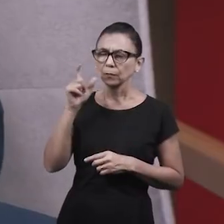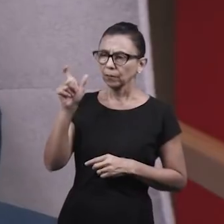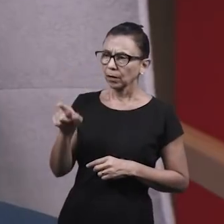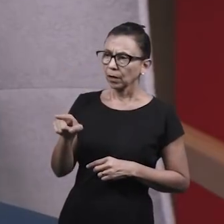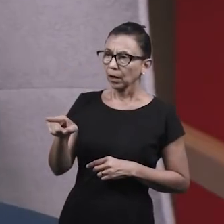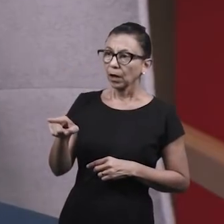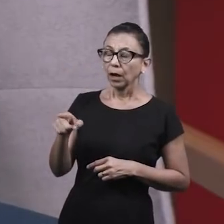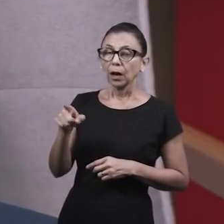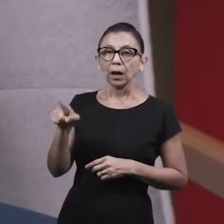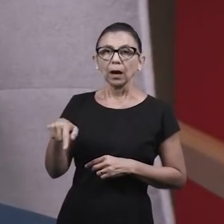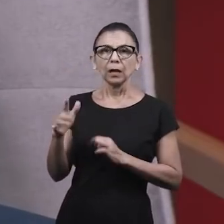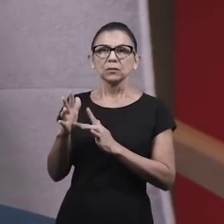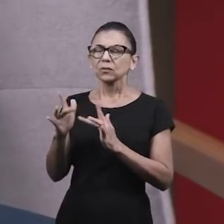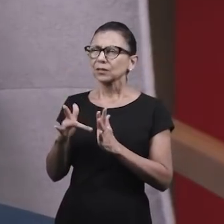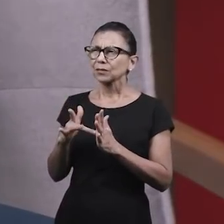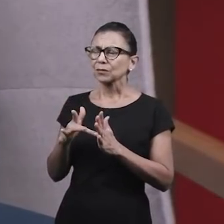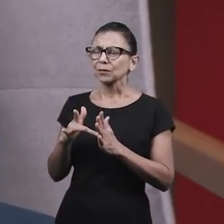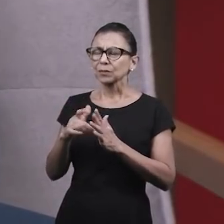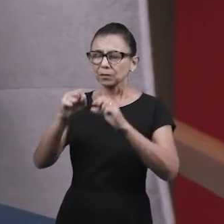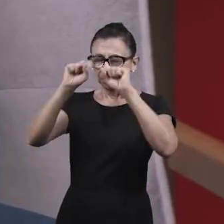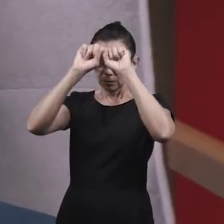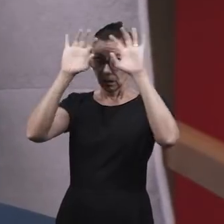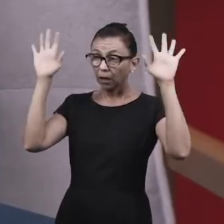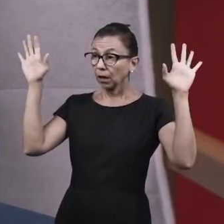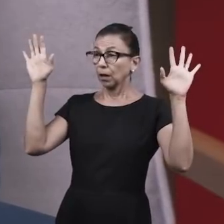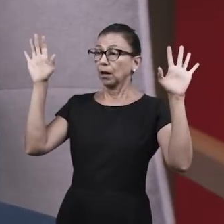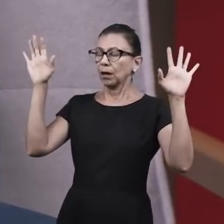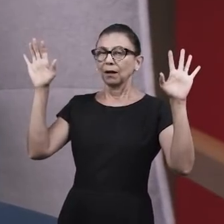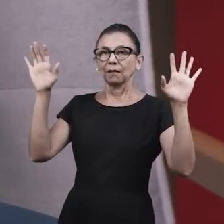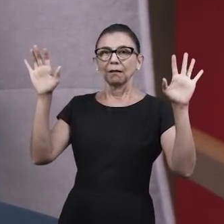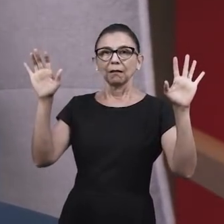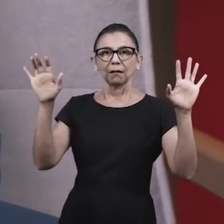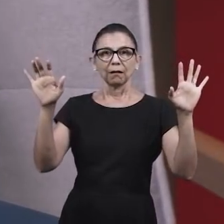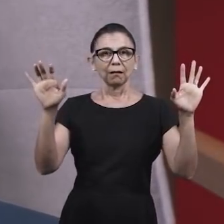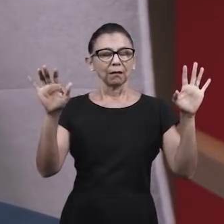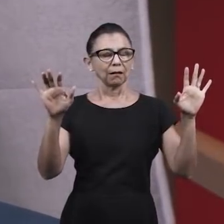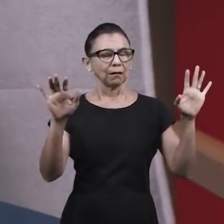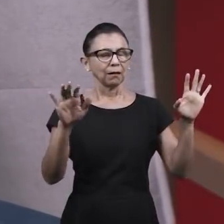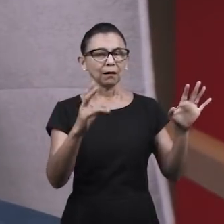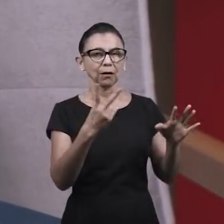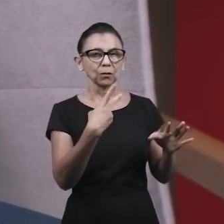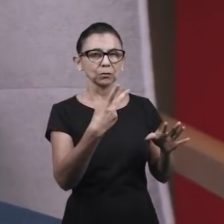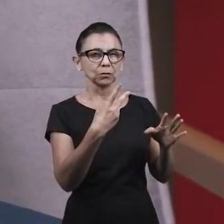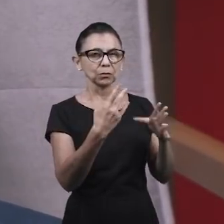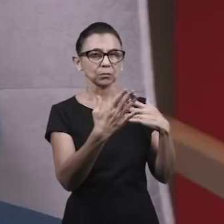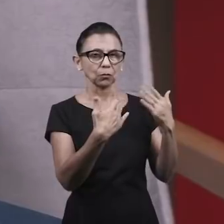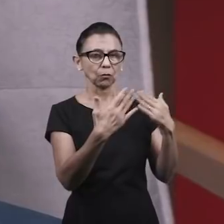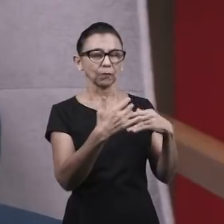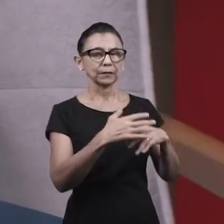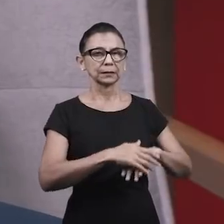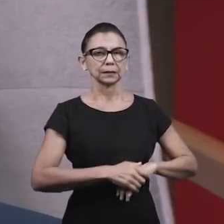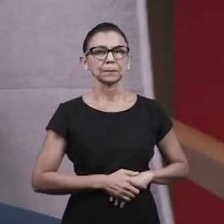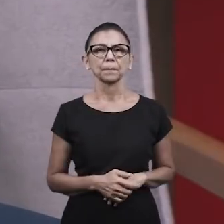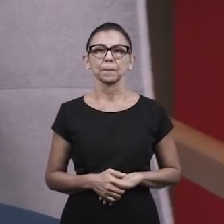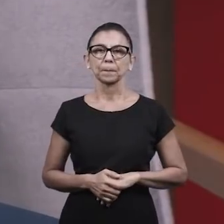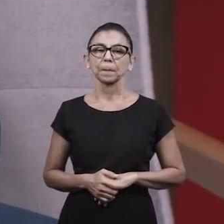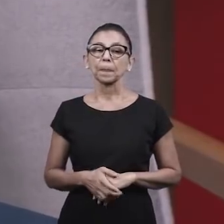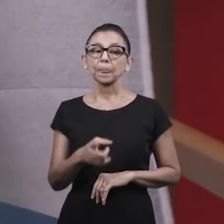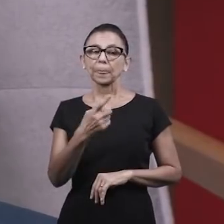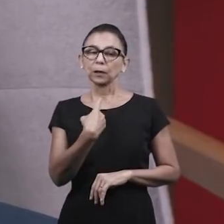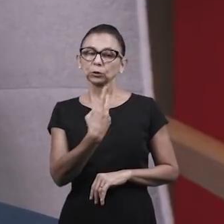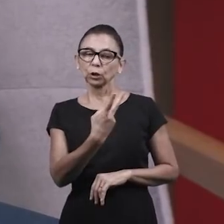né? No partir do pão é na comunhão. Da mesa fala da comunhão. Eram dois. Eram dois, comunhão. Exatamente, né? Quer